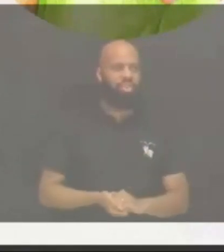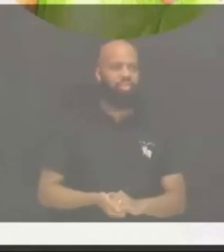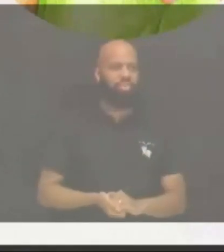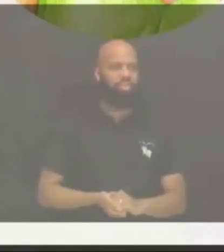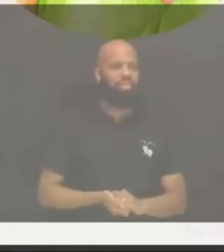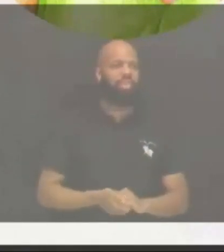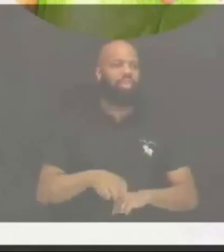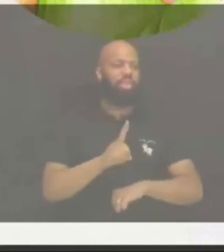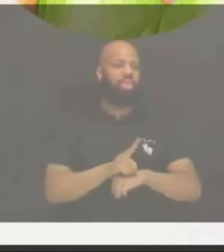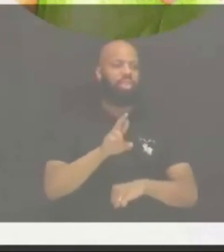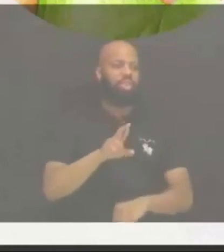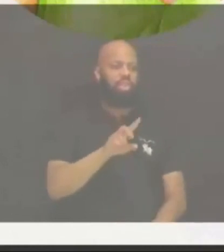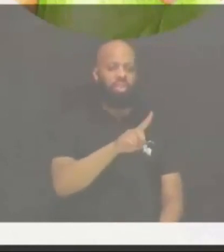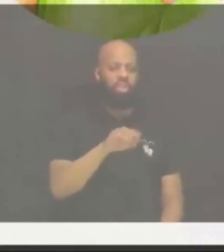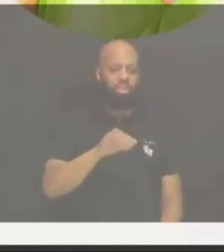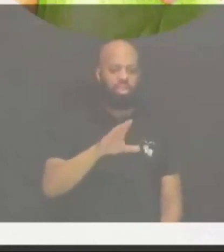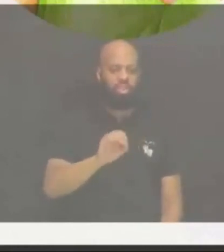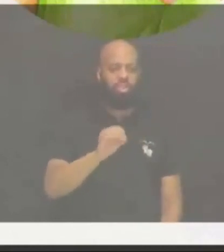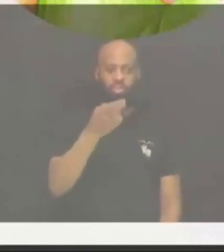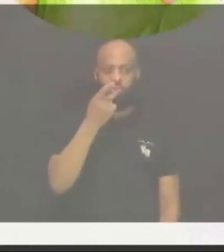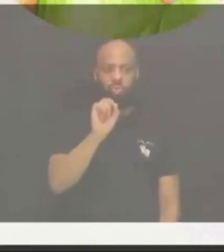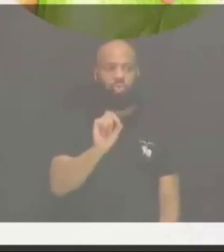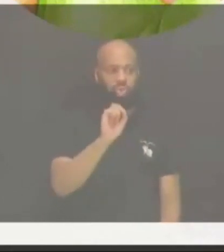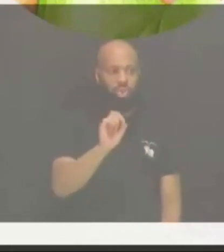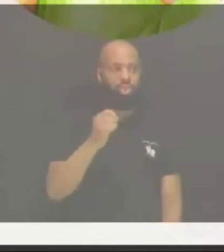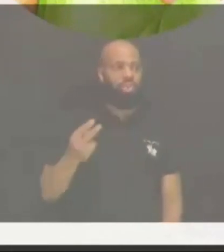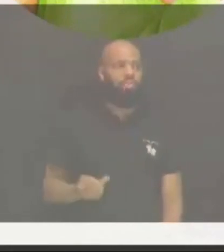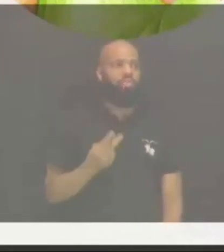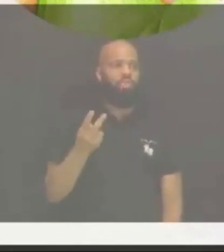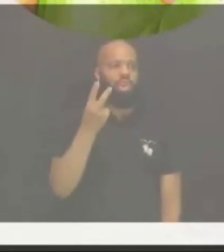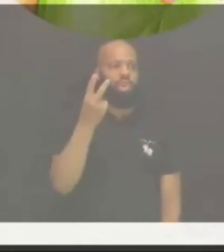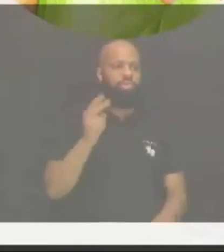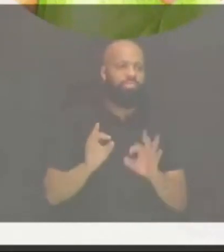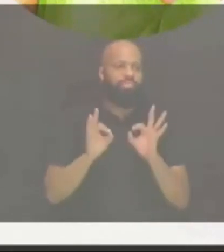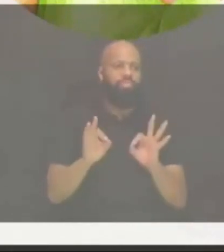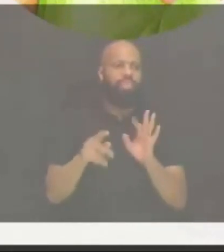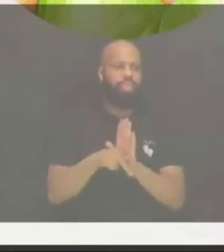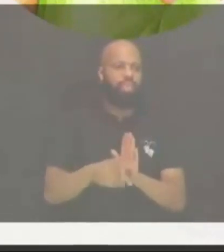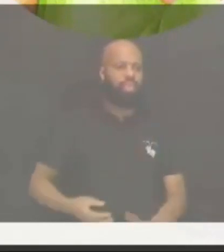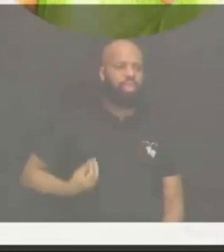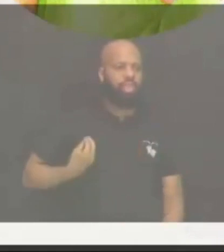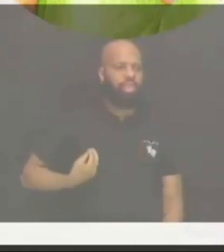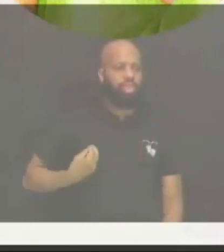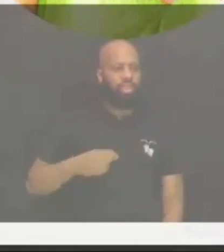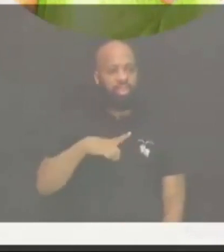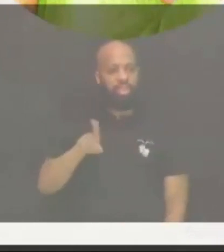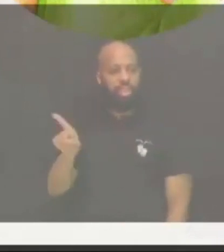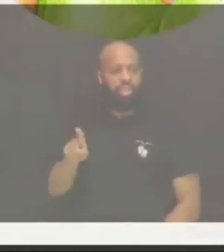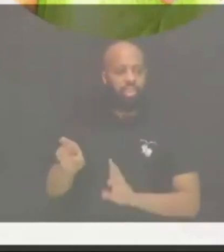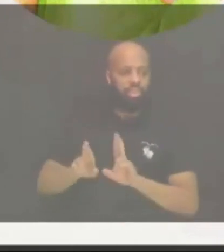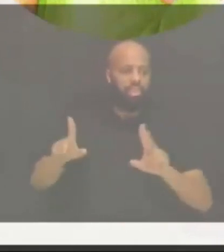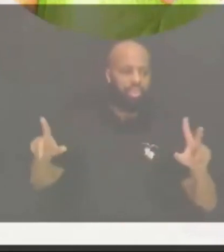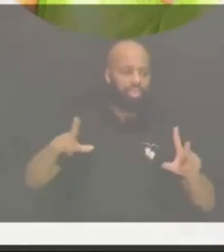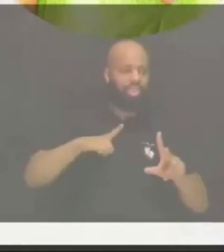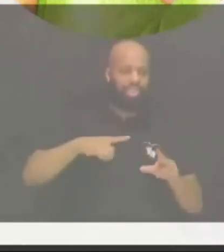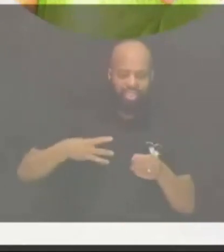Dom Zico colocou no final o valor precioso da vida. Então, aqui nós temos uma diferença. Nós temos um aglomerado de células